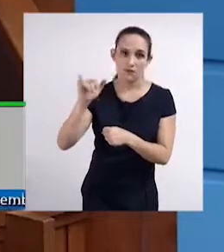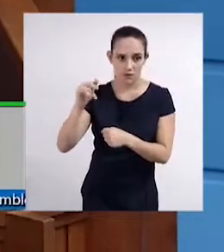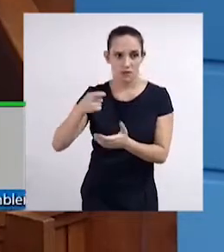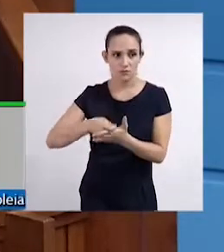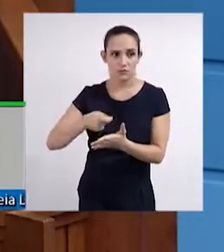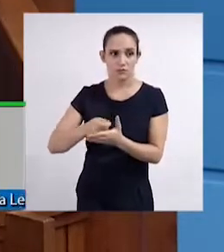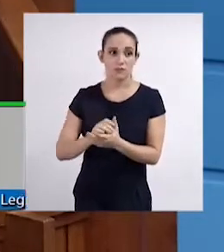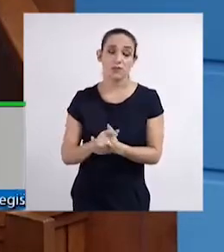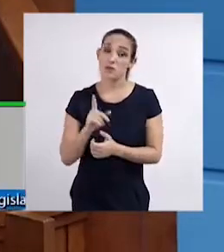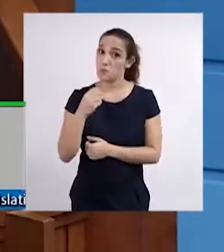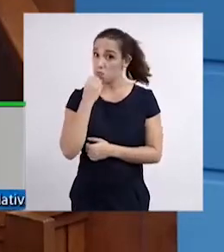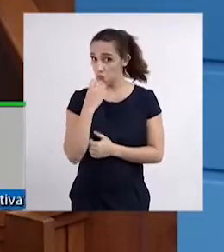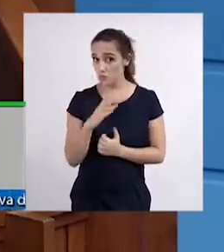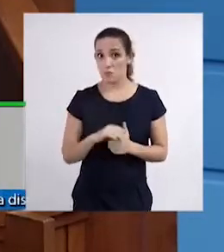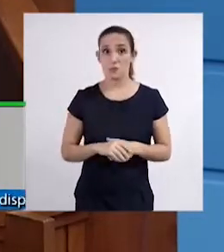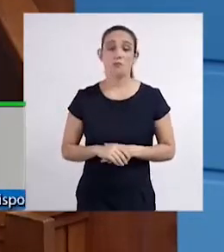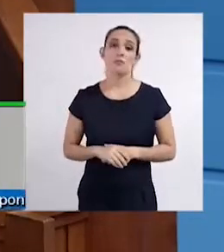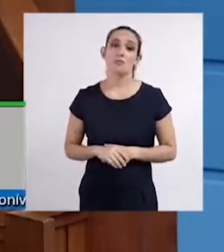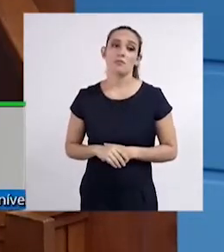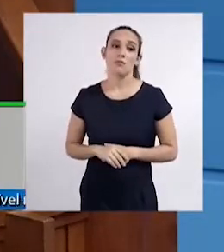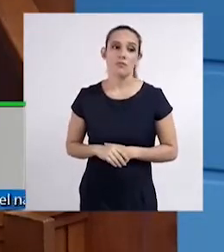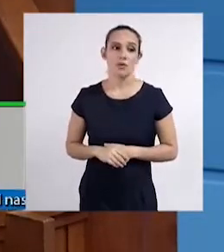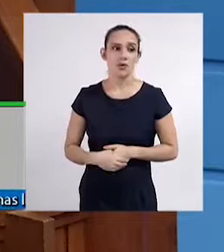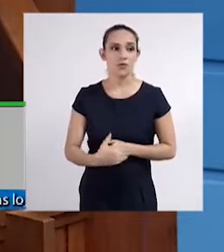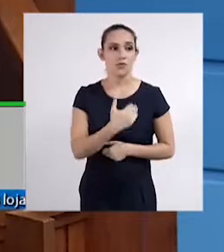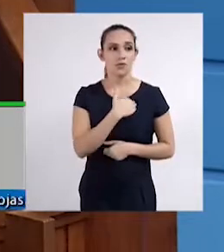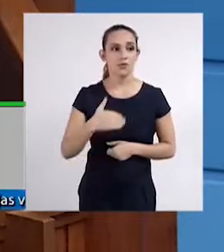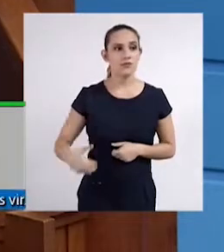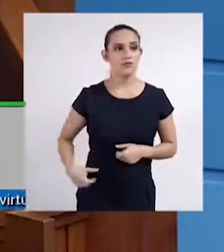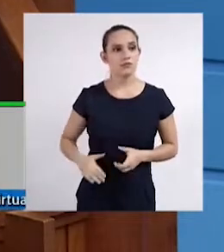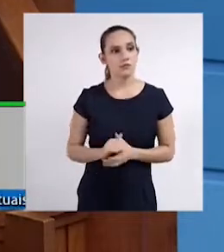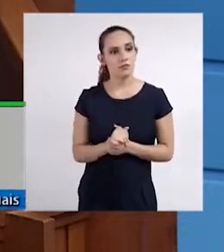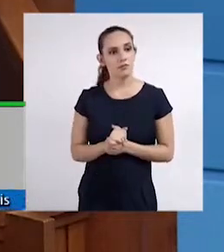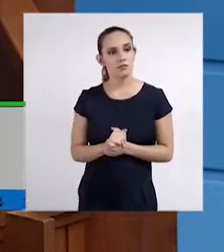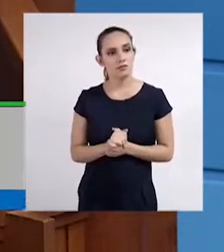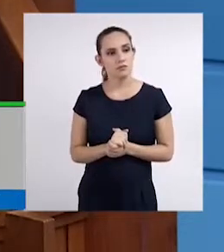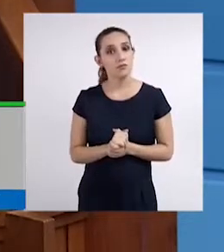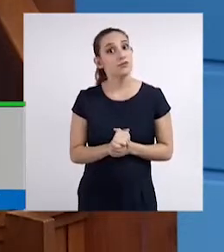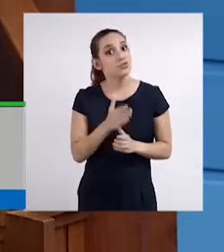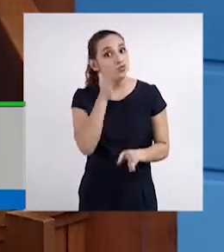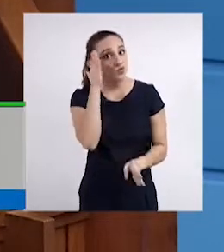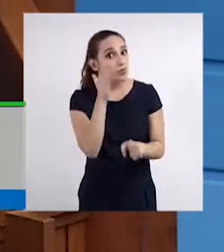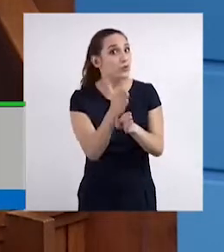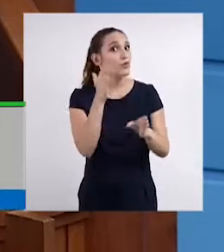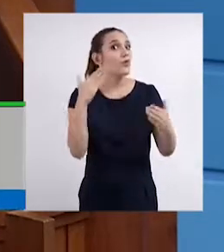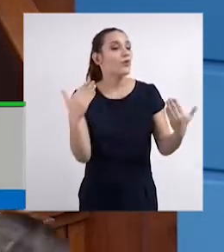Ainda bem que o governo está descobrindo a tempo